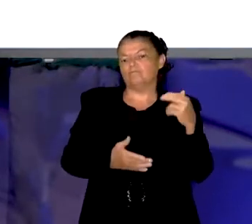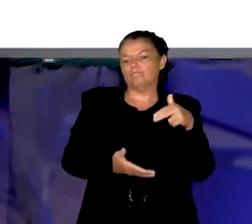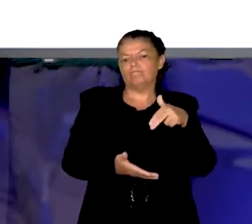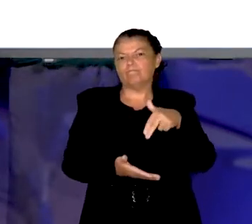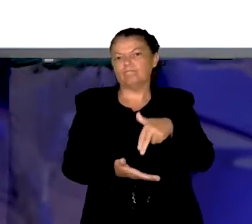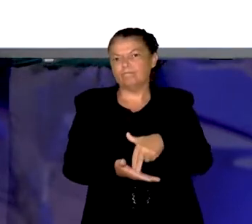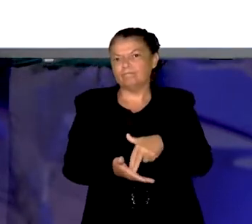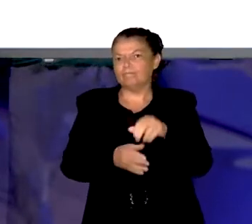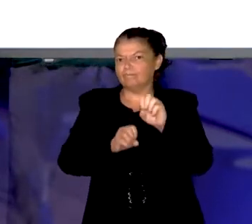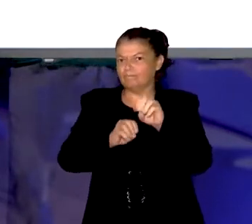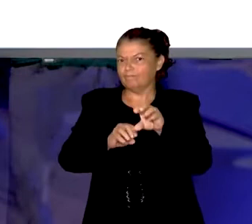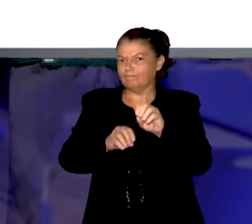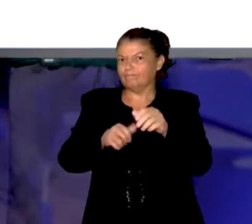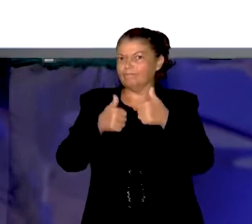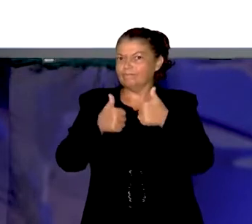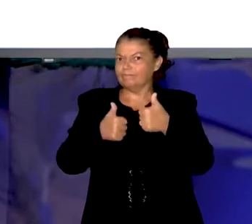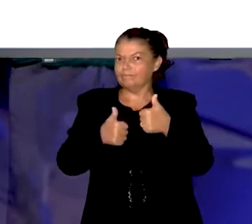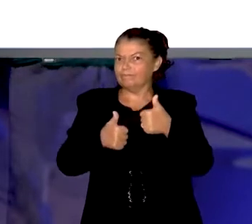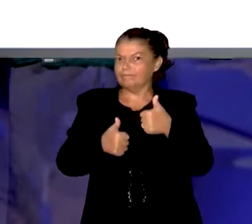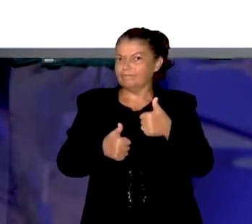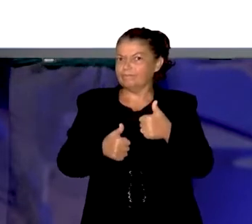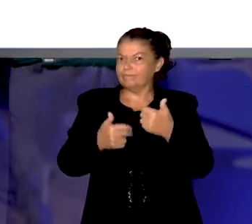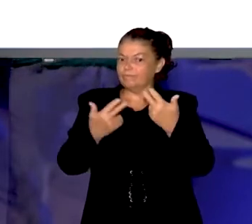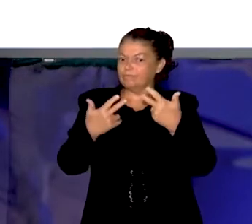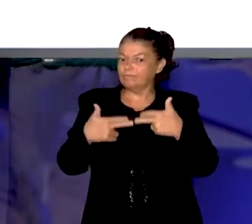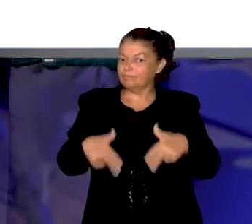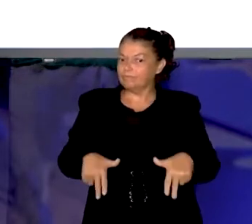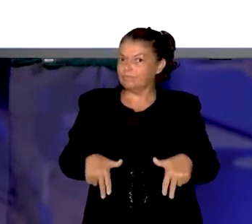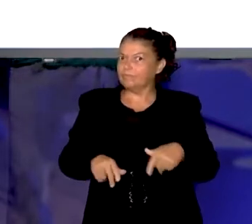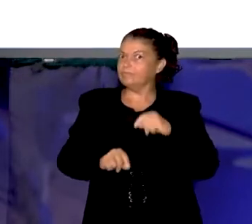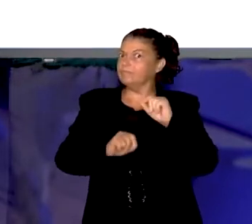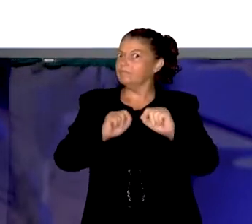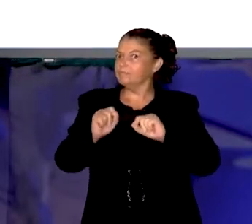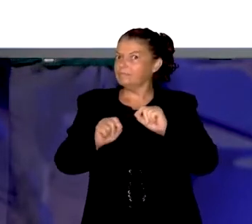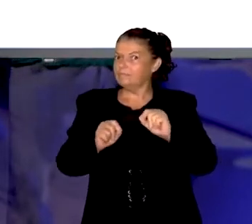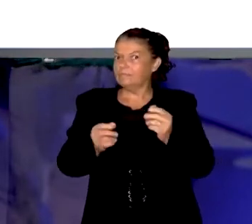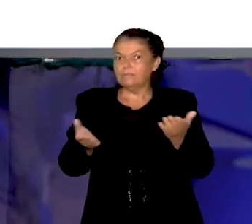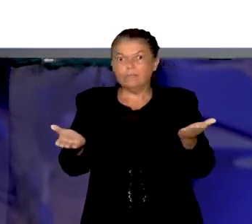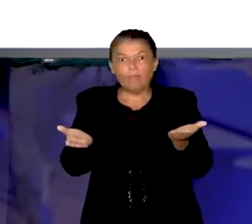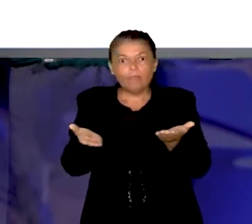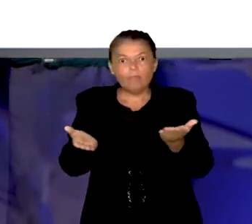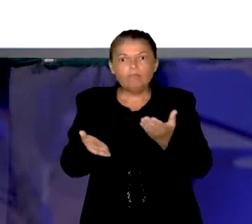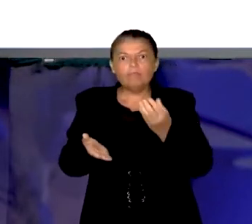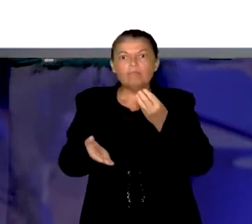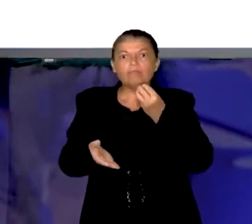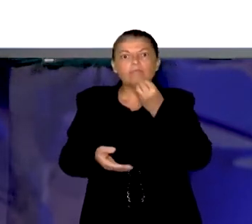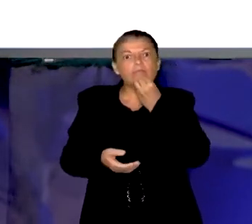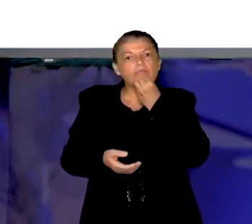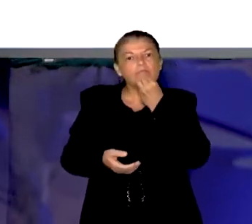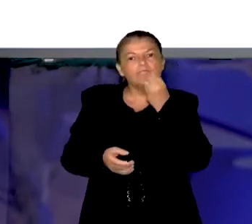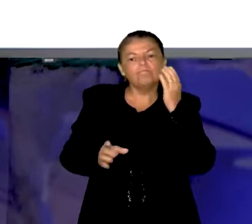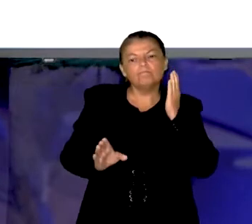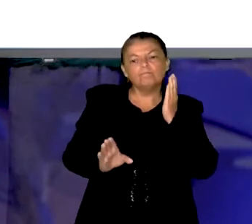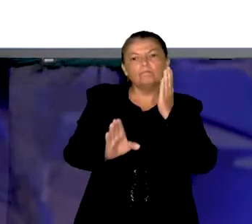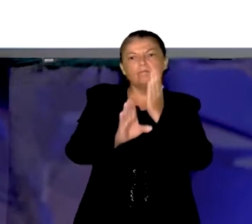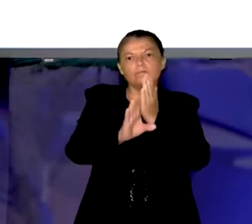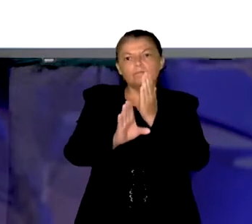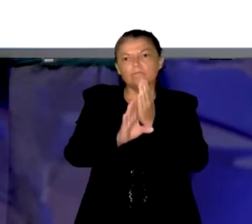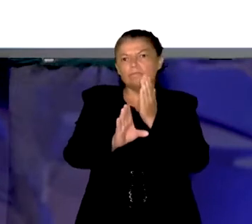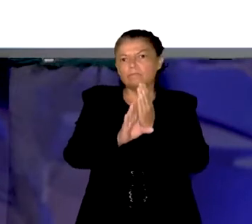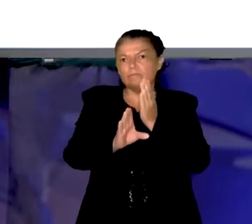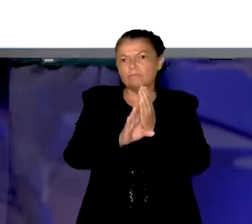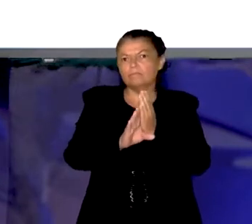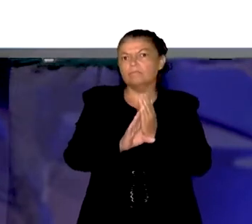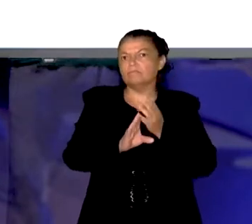nossas aulas. E com uma novidade, a partir de agora nós teremos a oportunidade de nos encontrarmos com mais